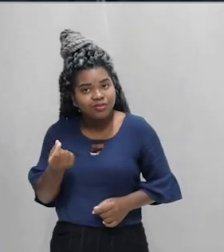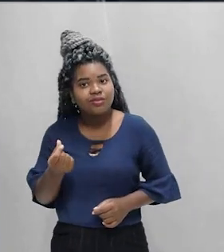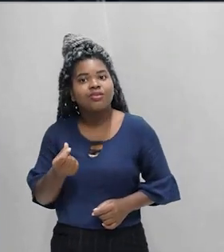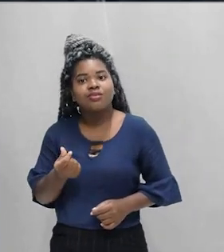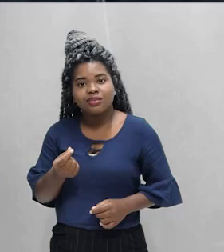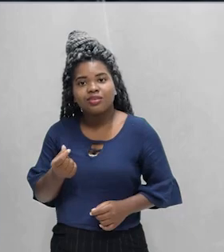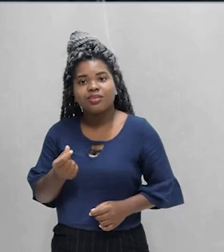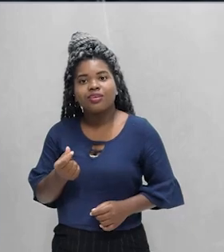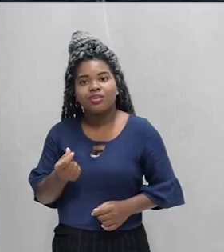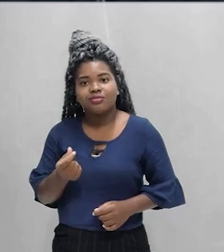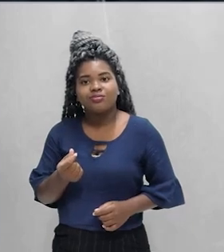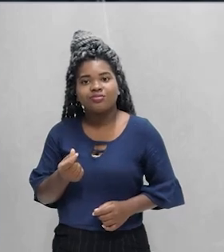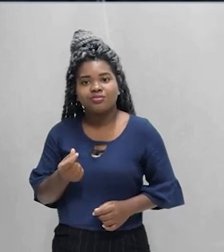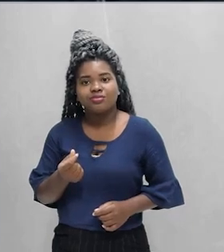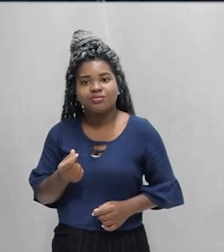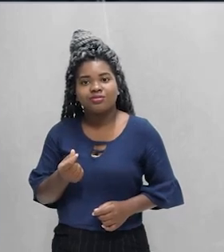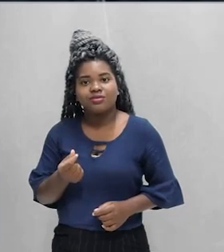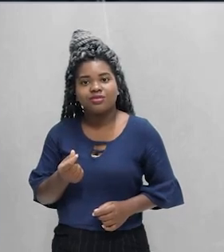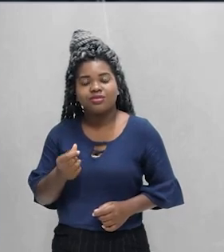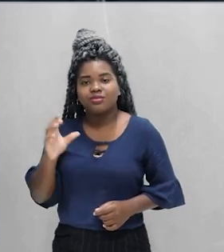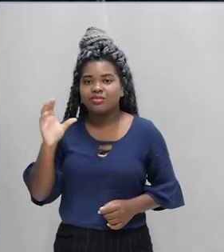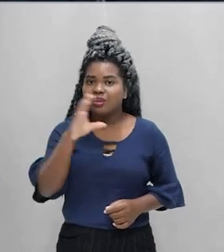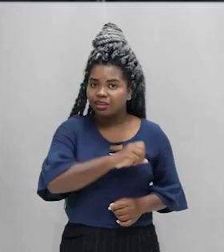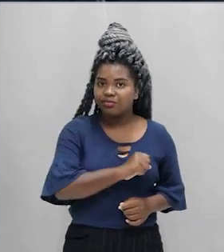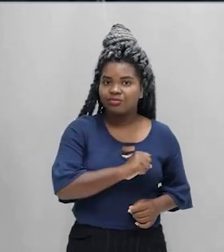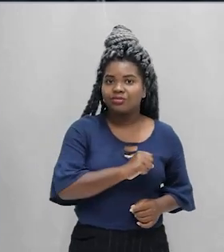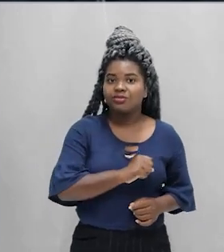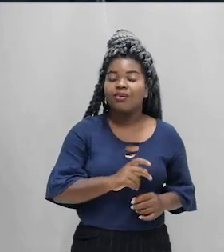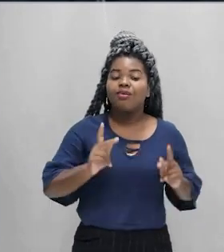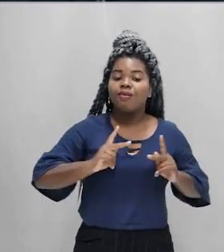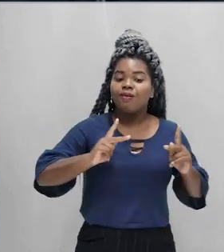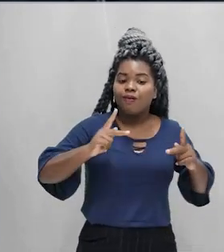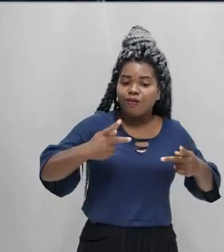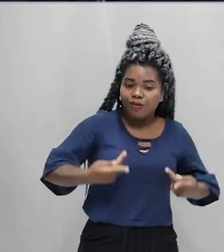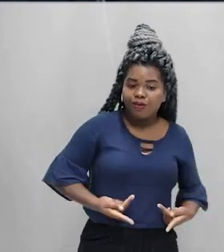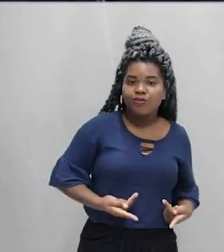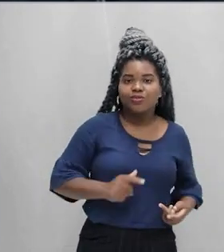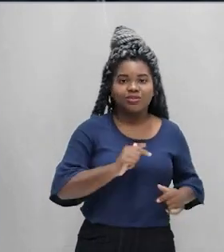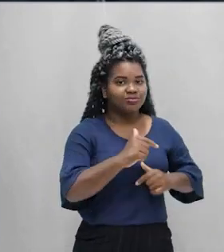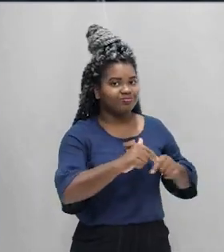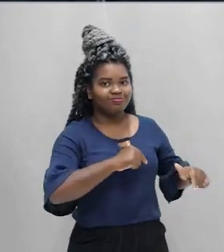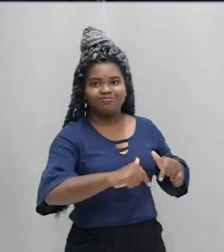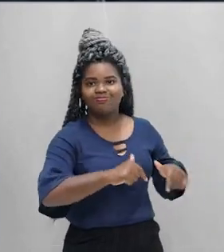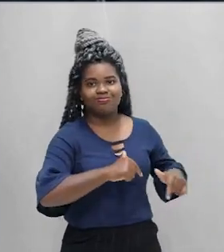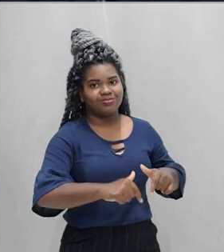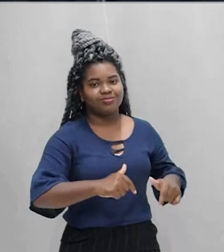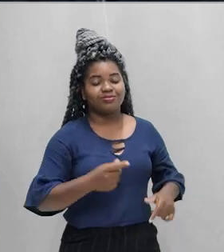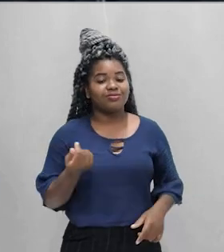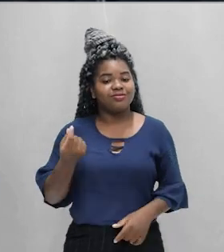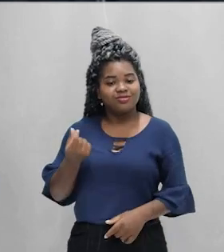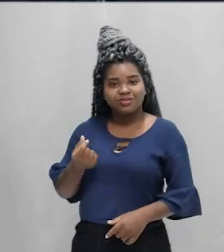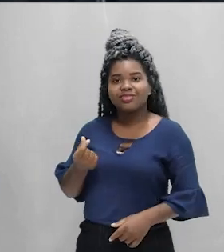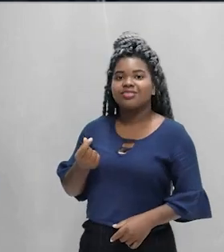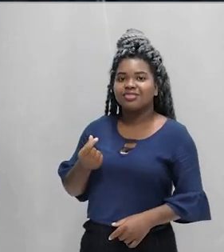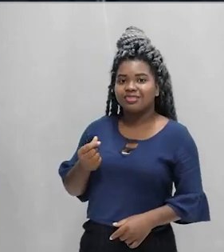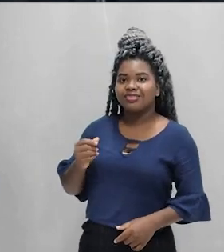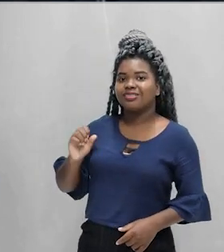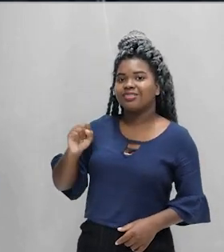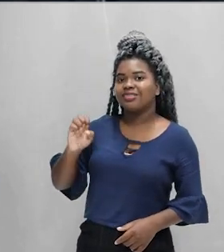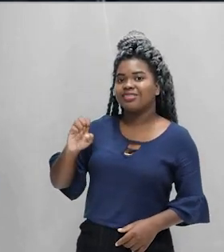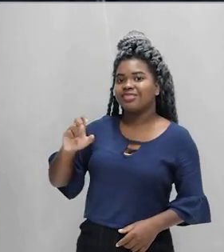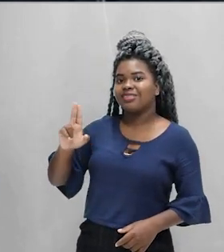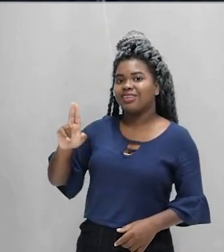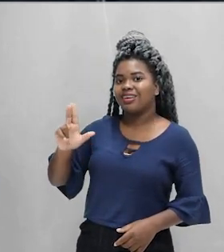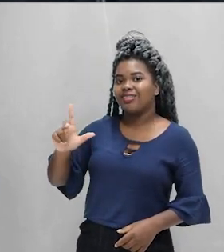uma canção dos Titãs. Homem primata, capitalismo selvagem. Ou seja, esse